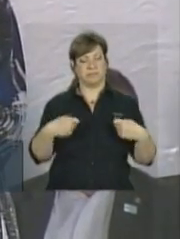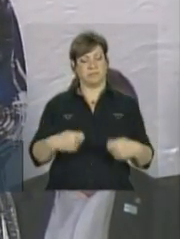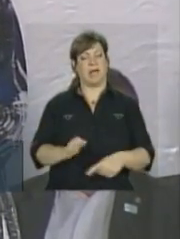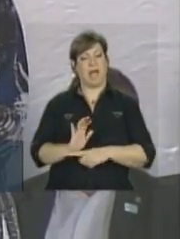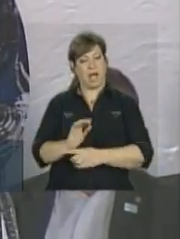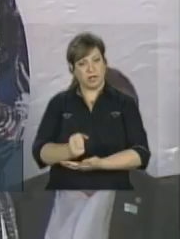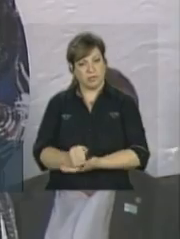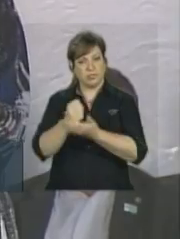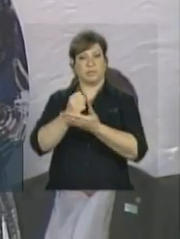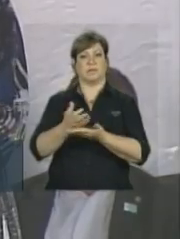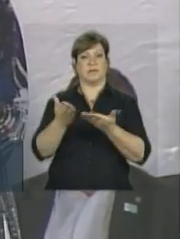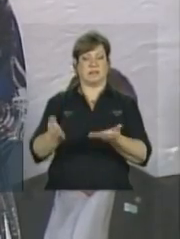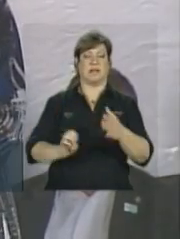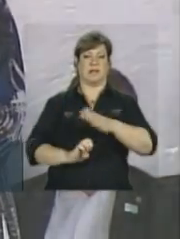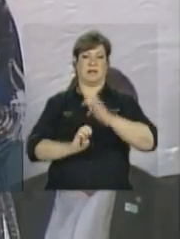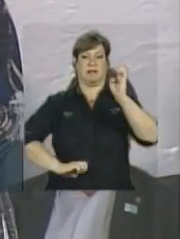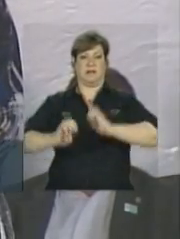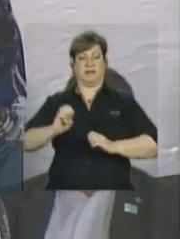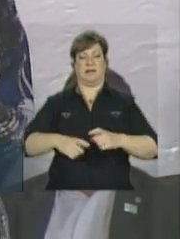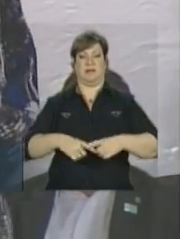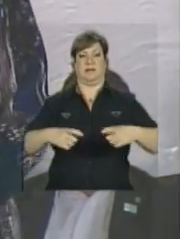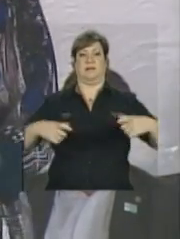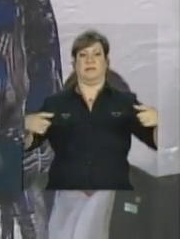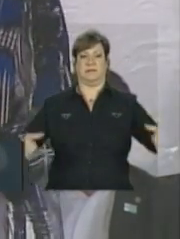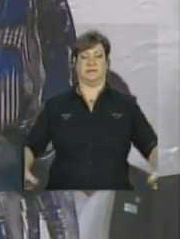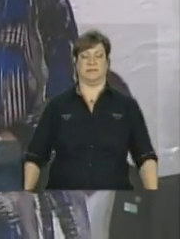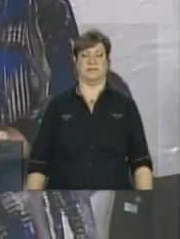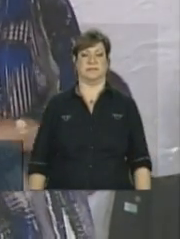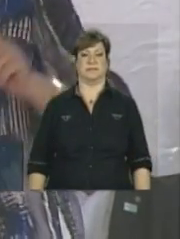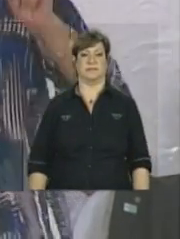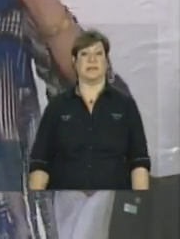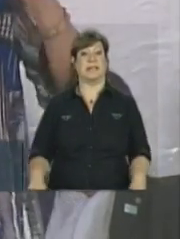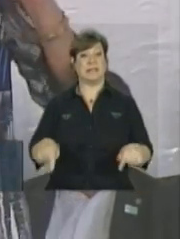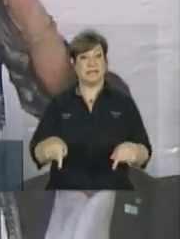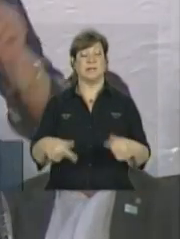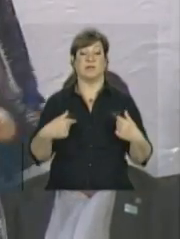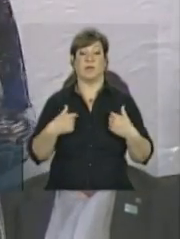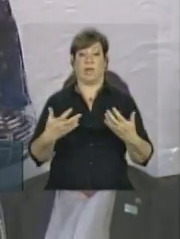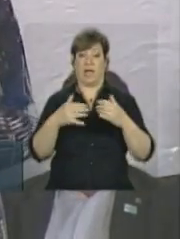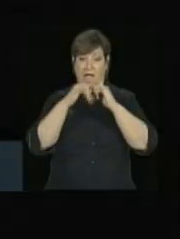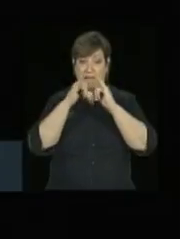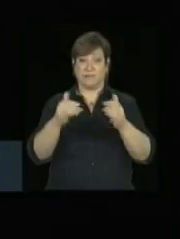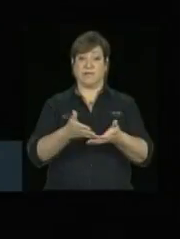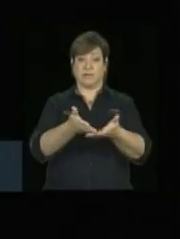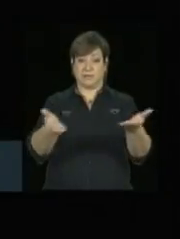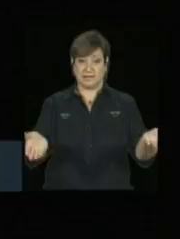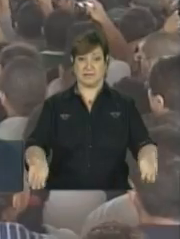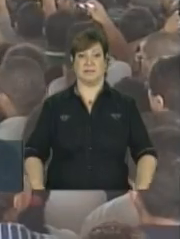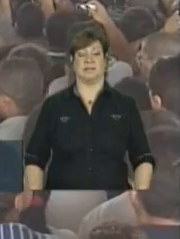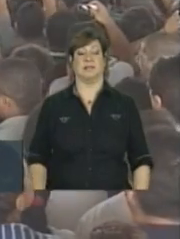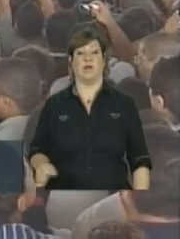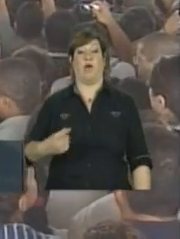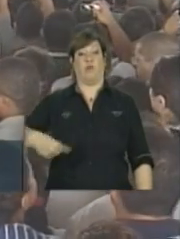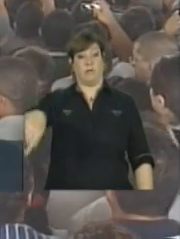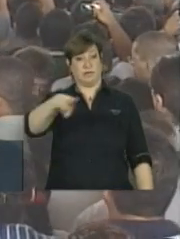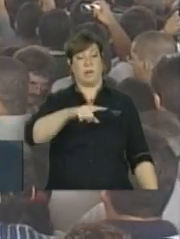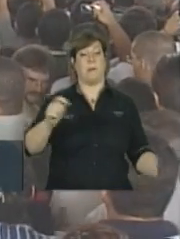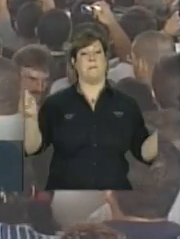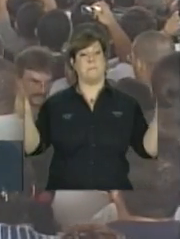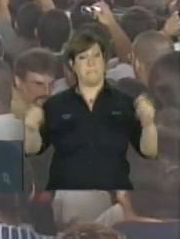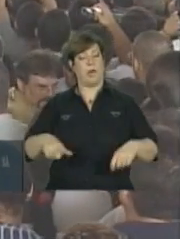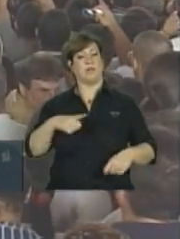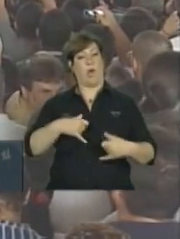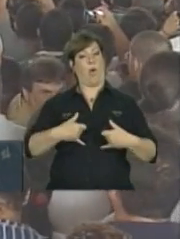ajudar essa empresa a crescer. E isso eu queria dizer para vocês. Vocês podem